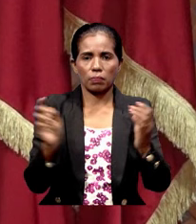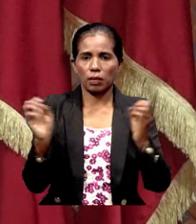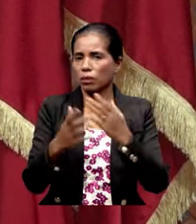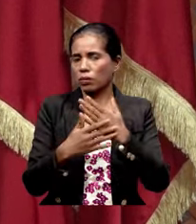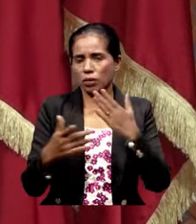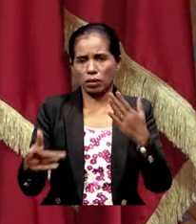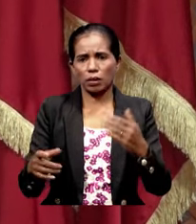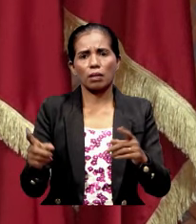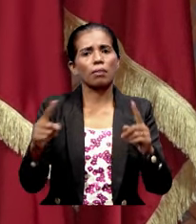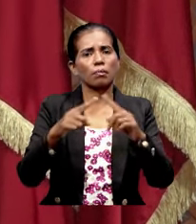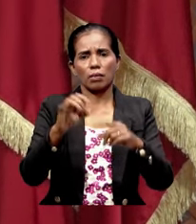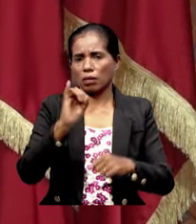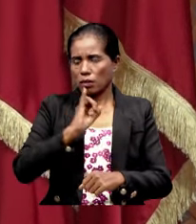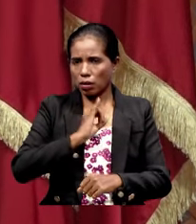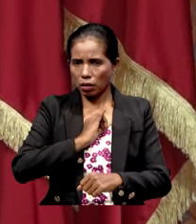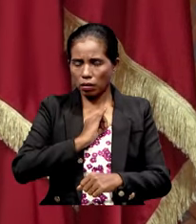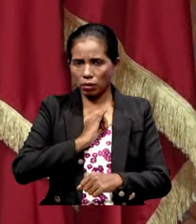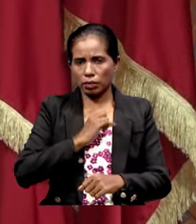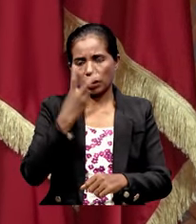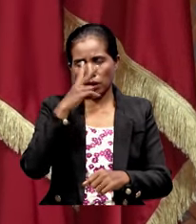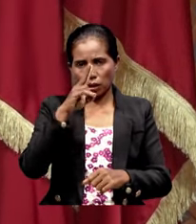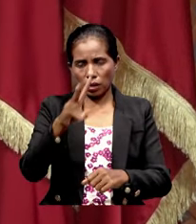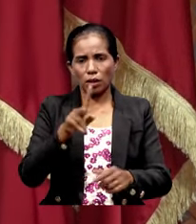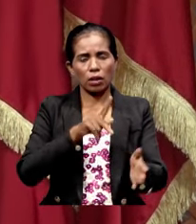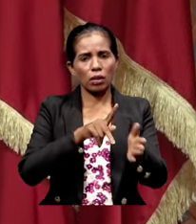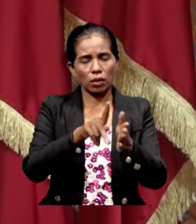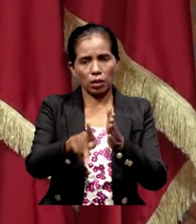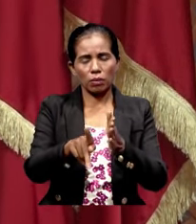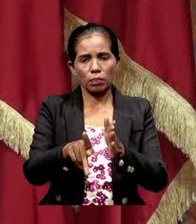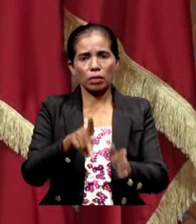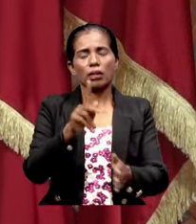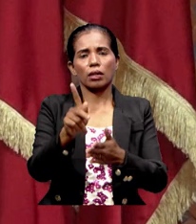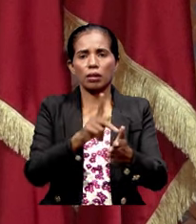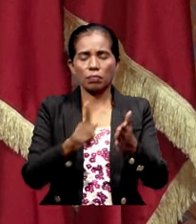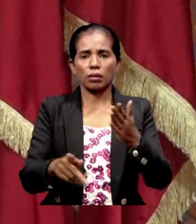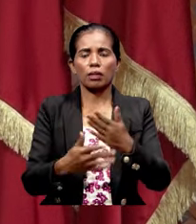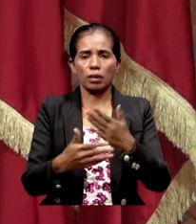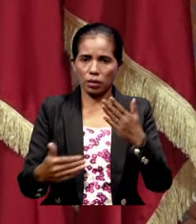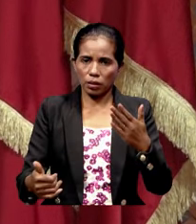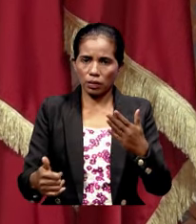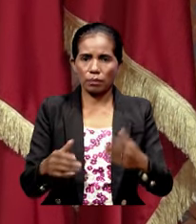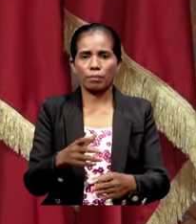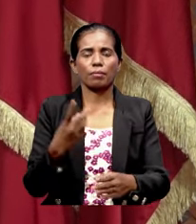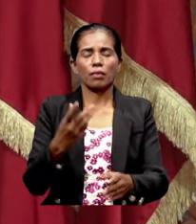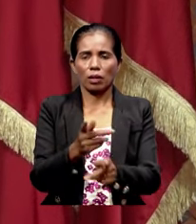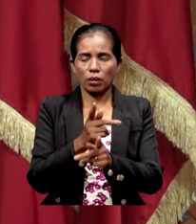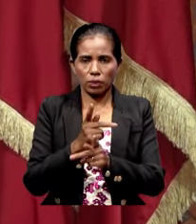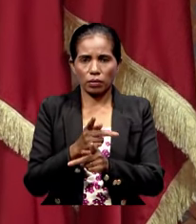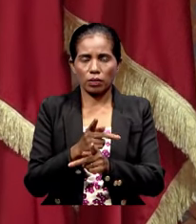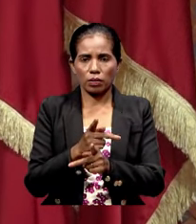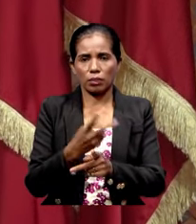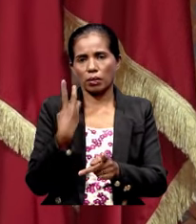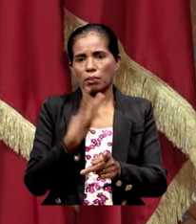bahau guatané, né? Quando é homicídio, crime de sangue, né? Haré cuidado extra.